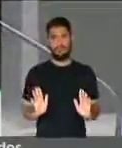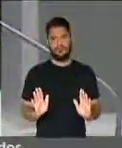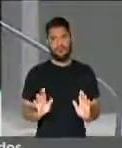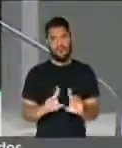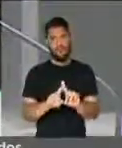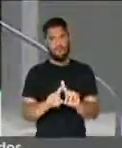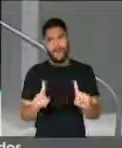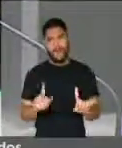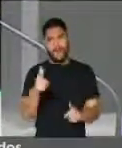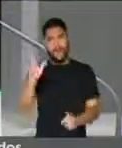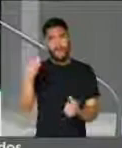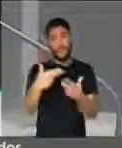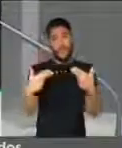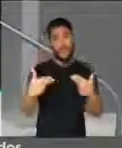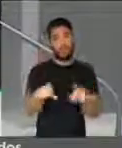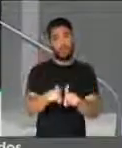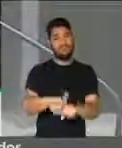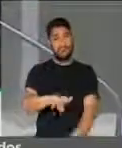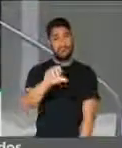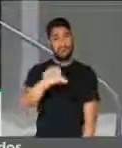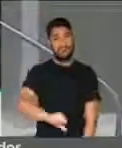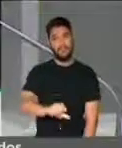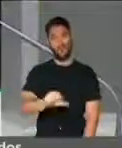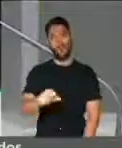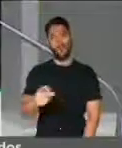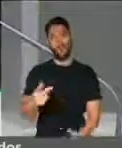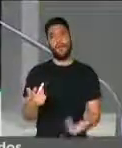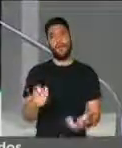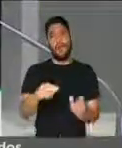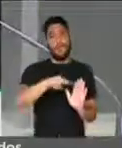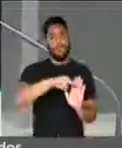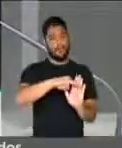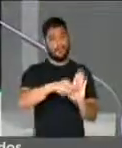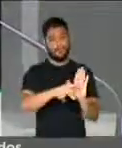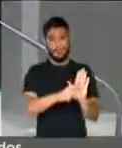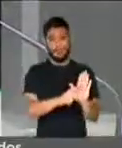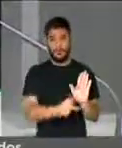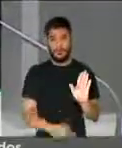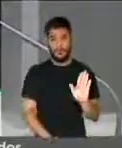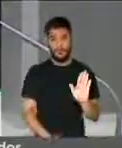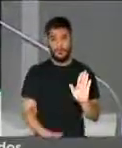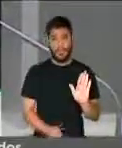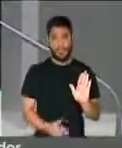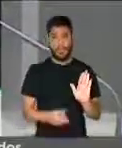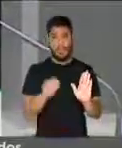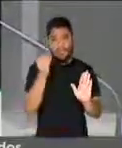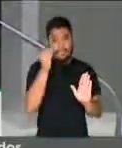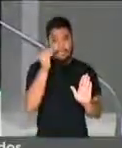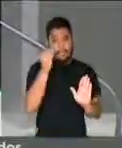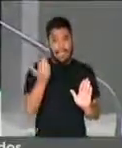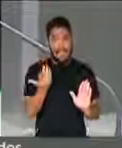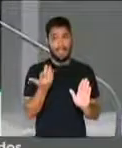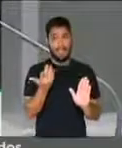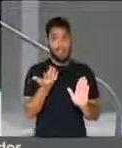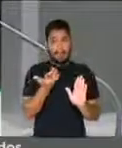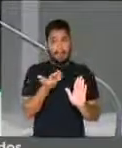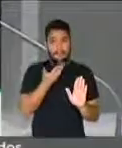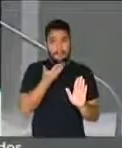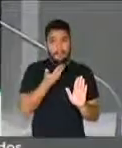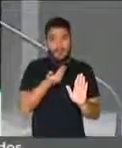Mas uma outra gravidade que também a medida provisória tentava reduzir, diminuir